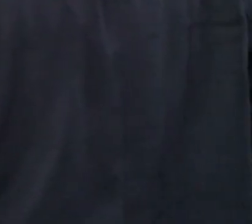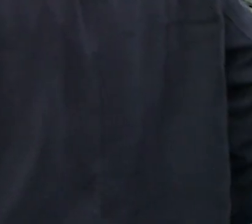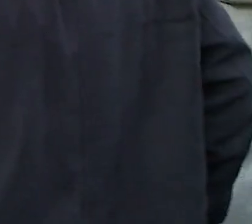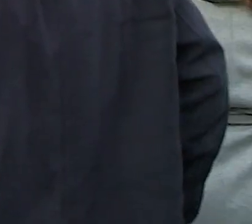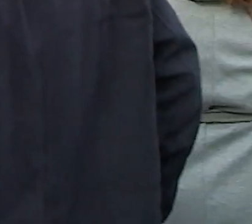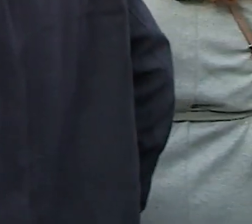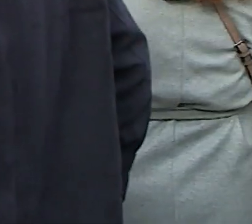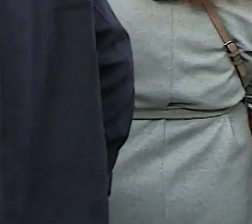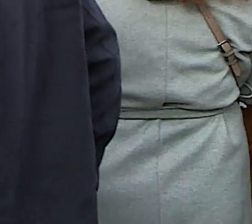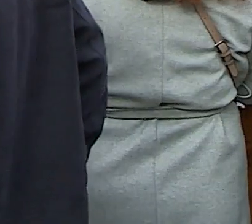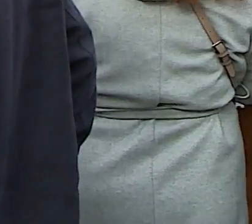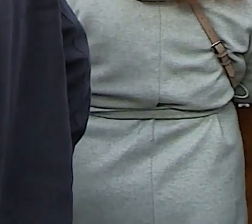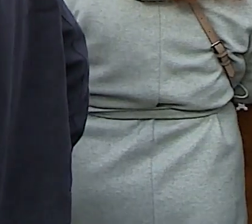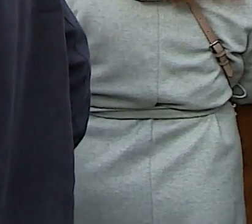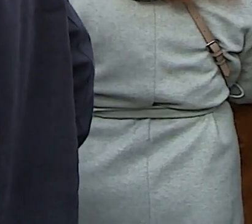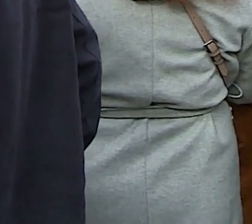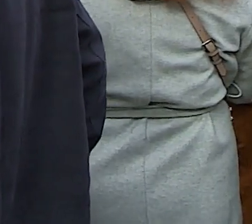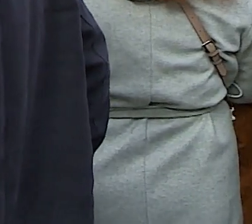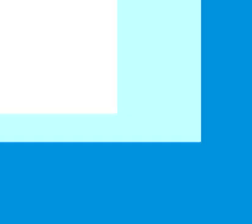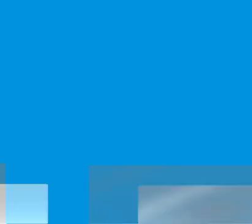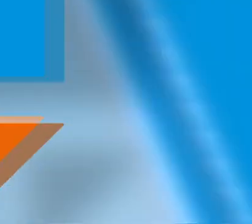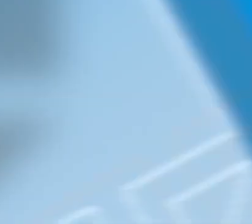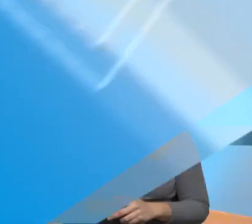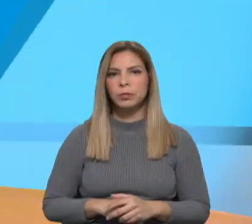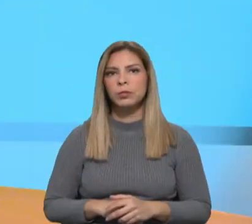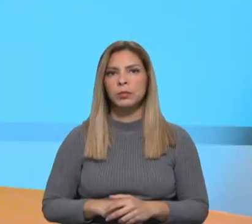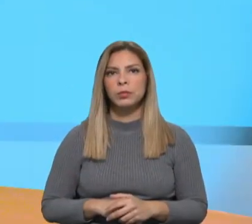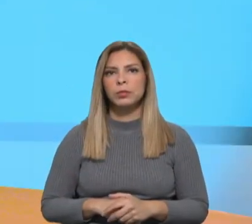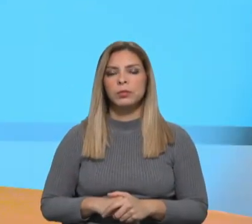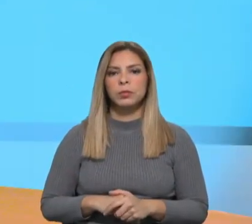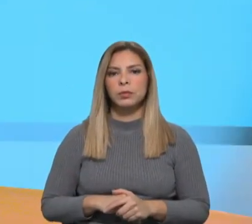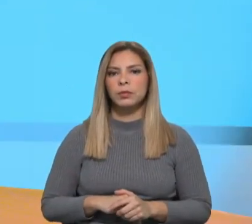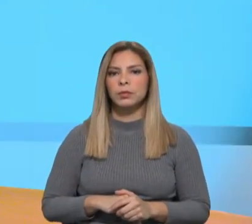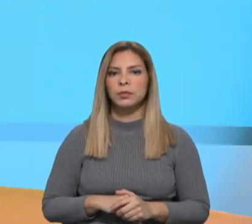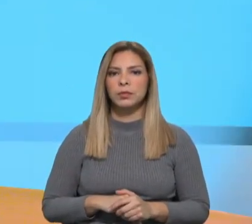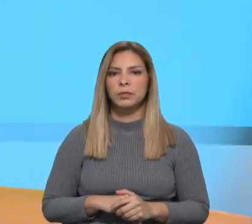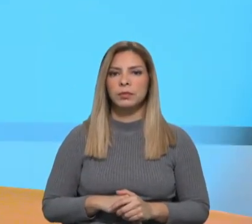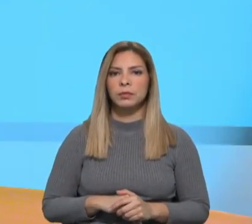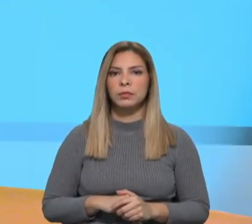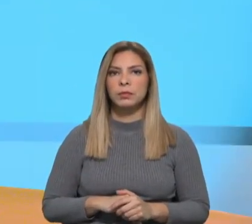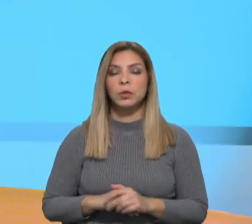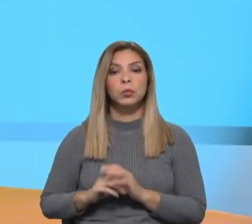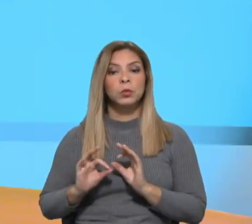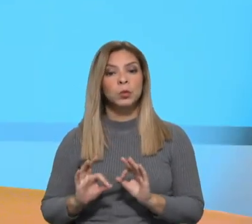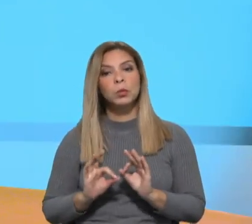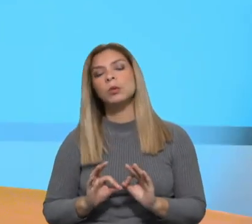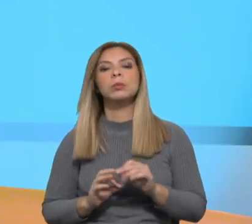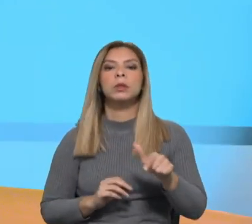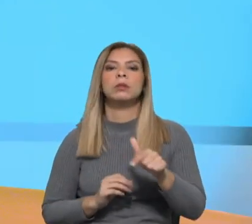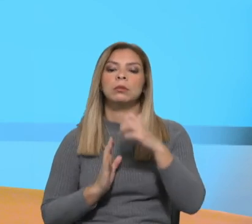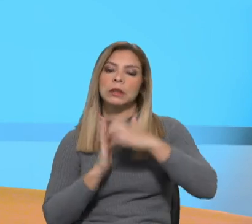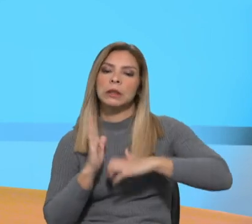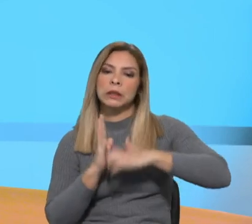desinformação e da deturpação da verdade. E toda a redação da agência Eclésia